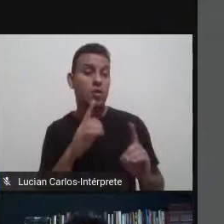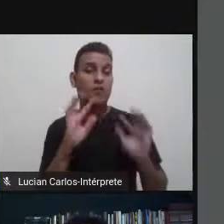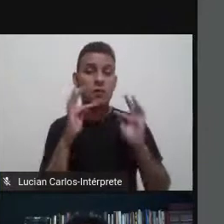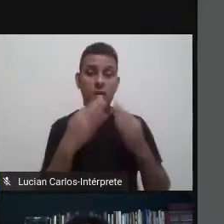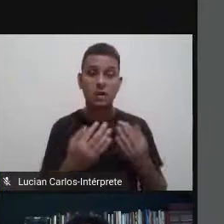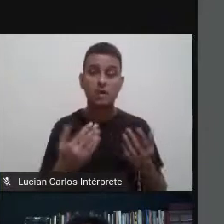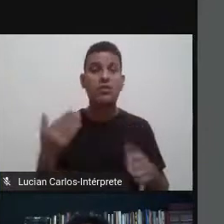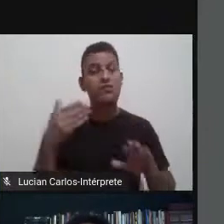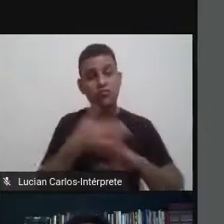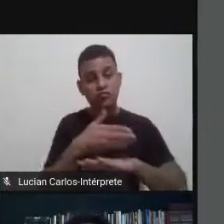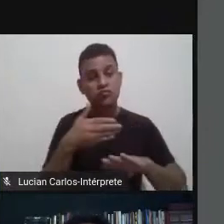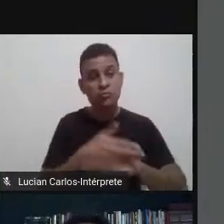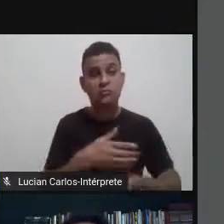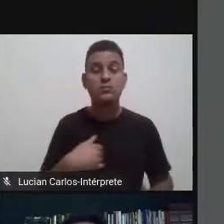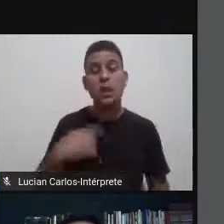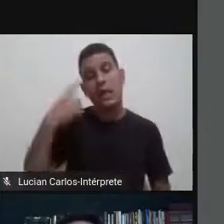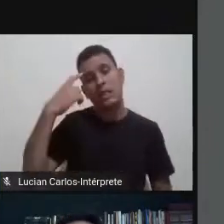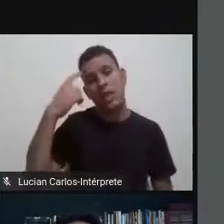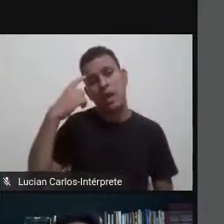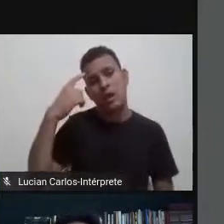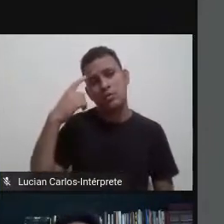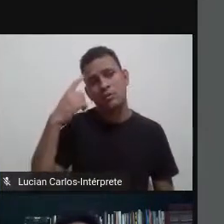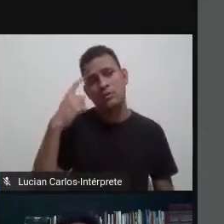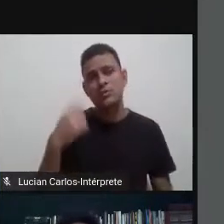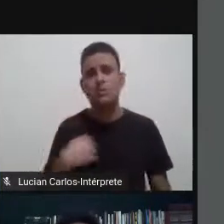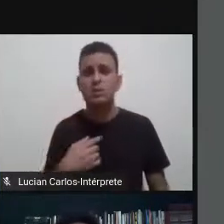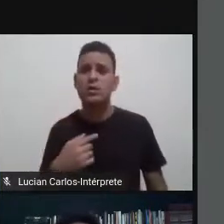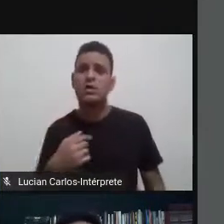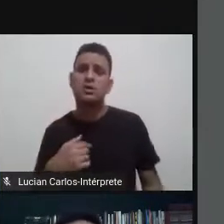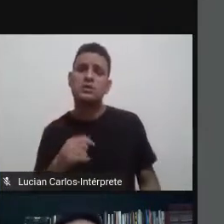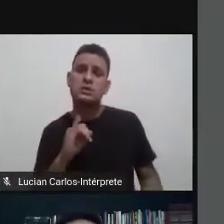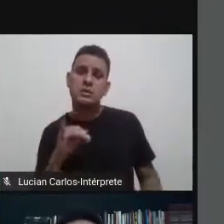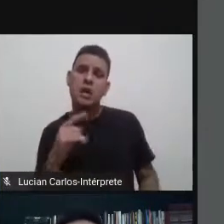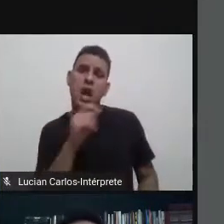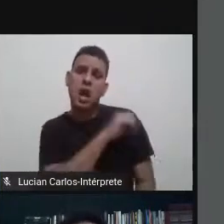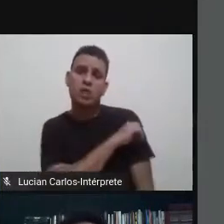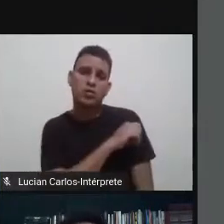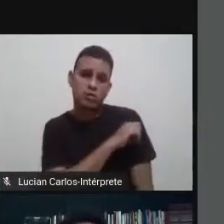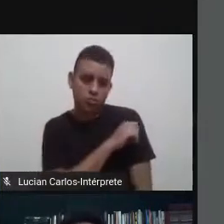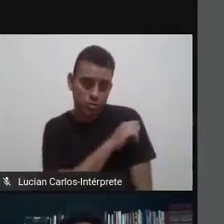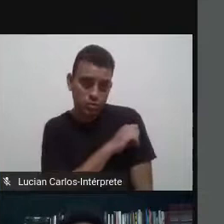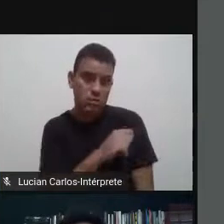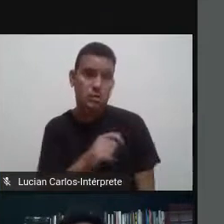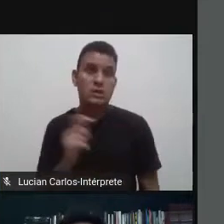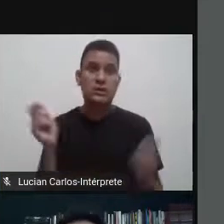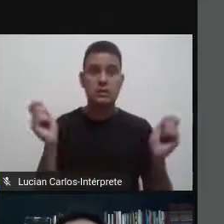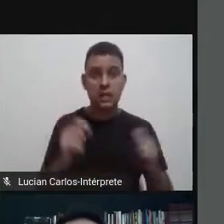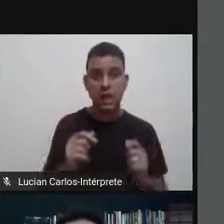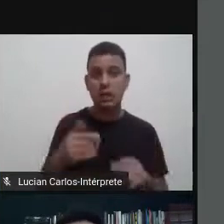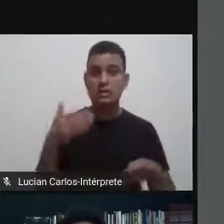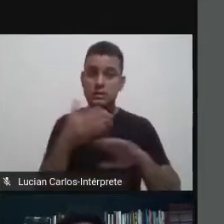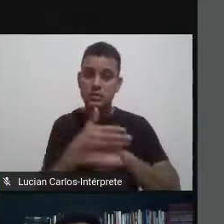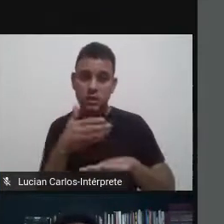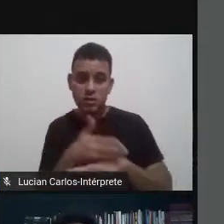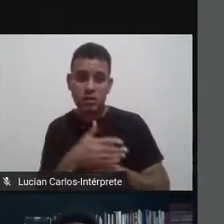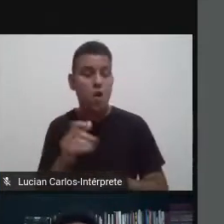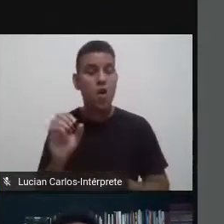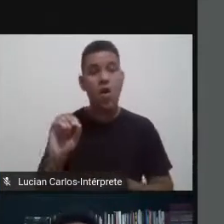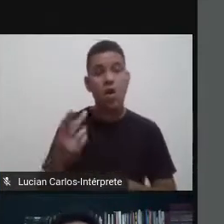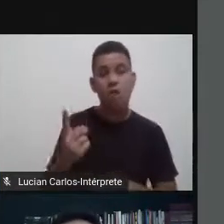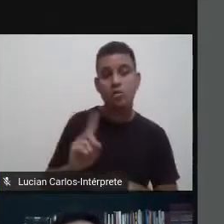kits, e aí nós vamos ter uma ideia, conseguir levantar os dados, se esses alunos de fato estão acessando as atividades